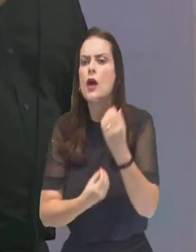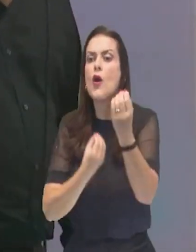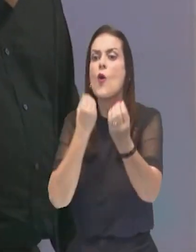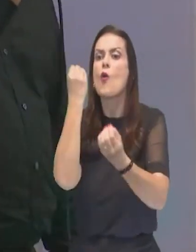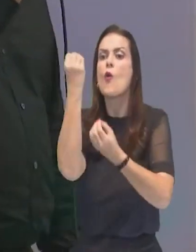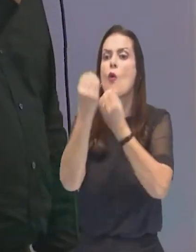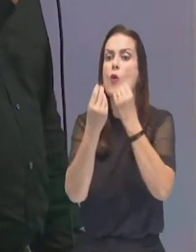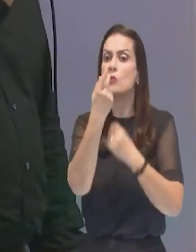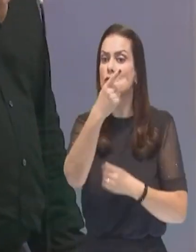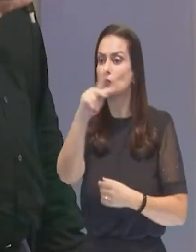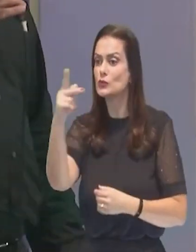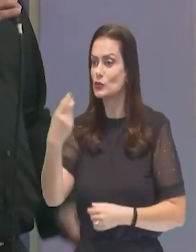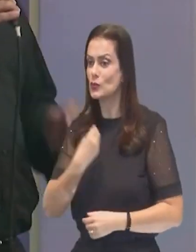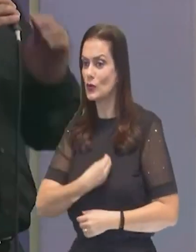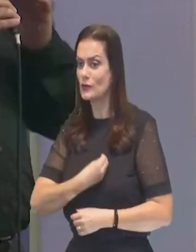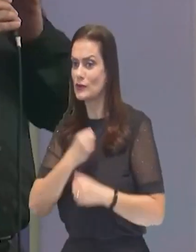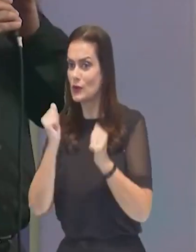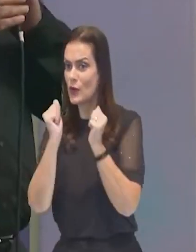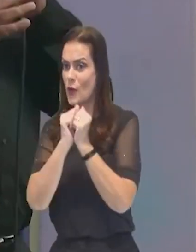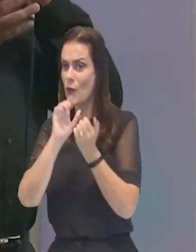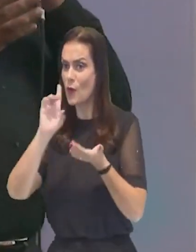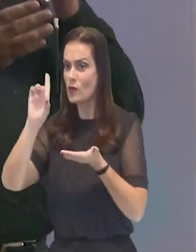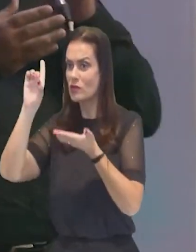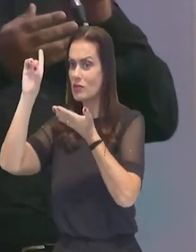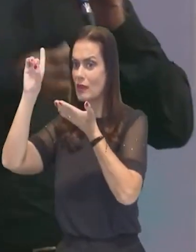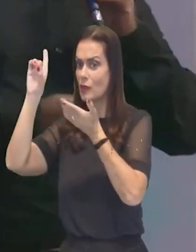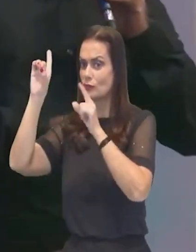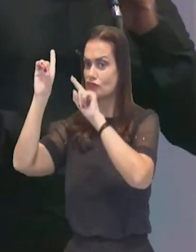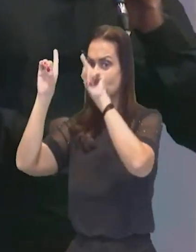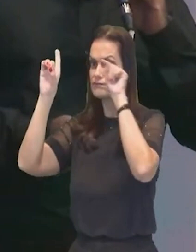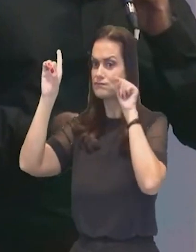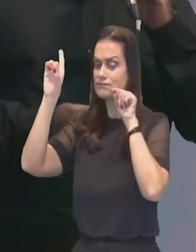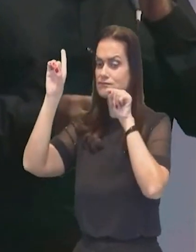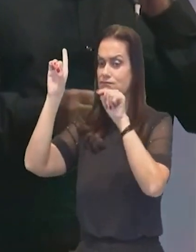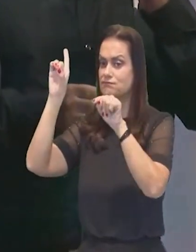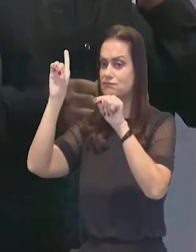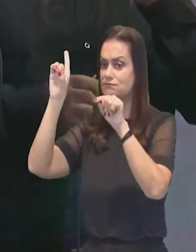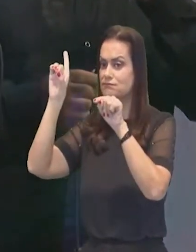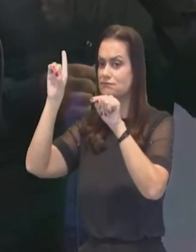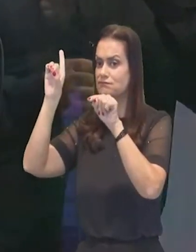Como estás com teu